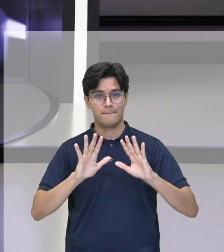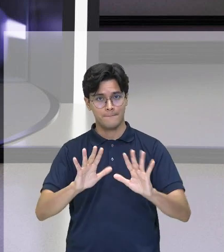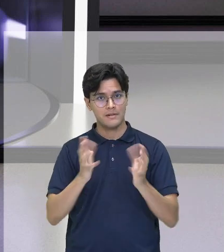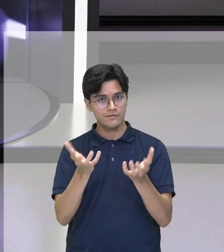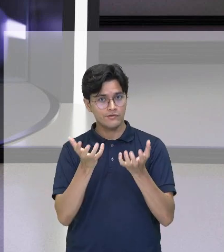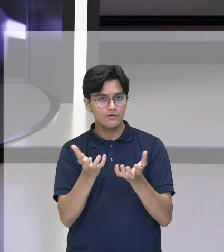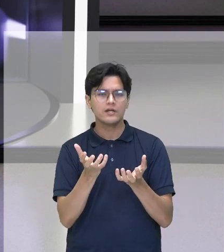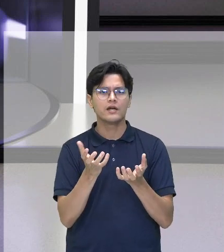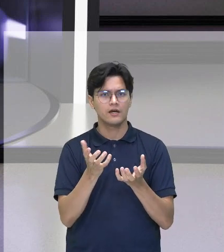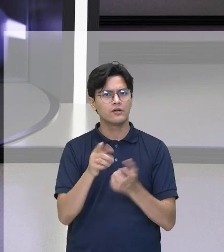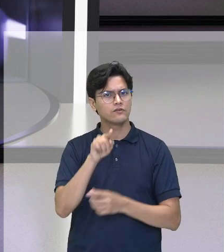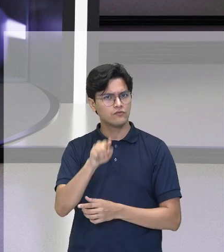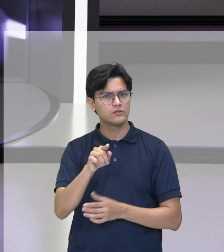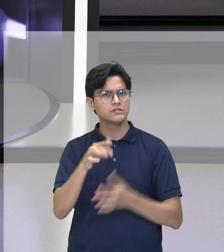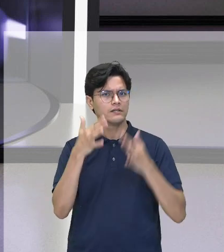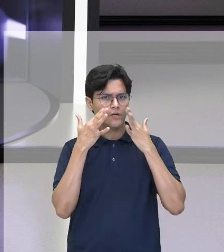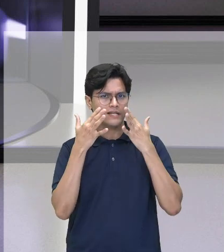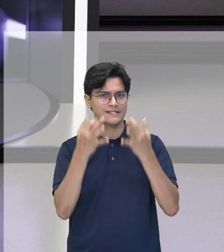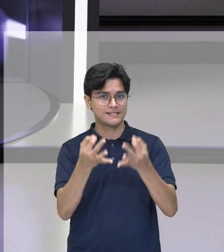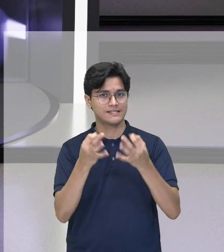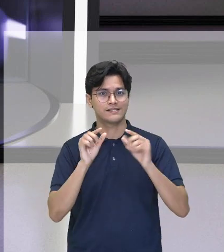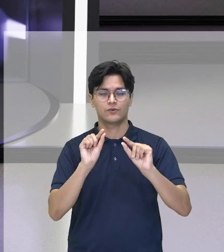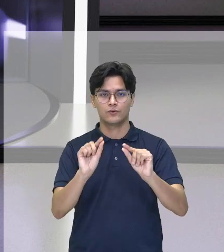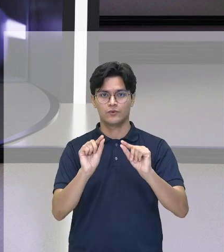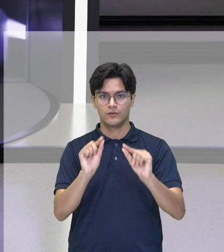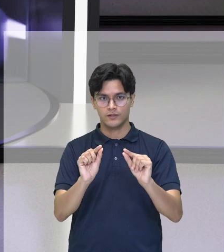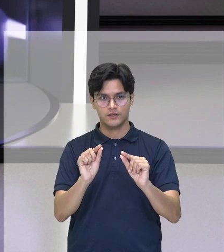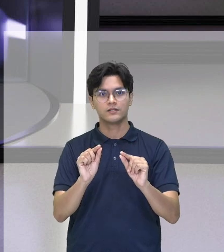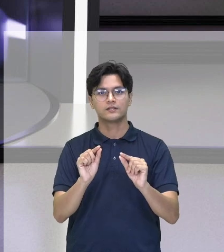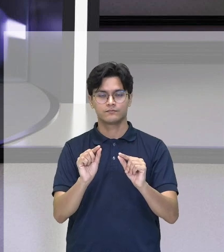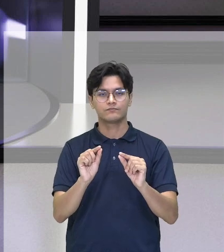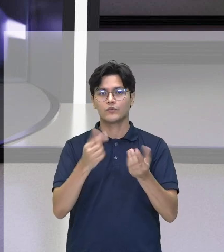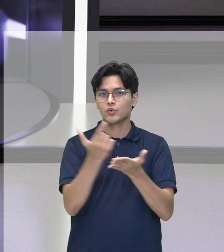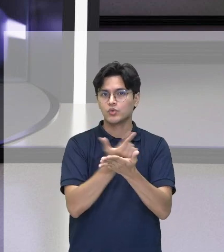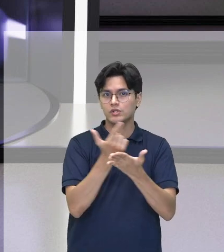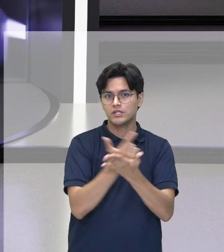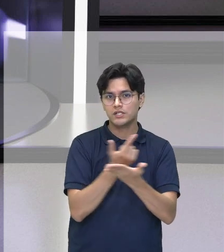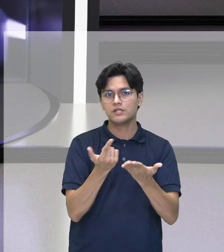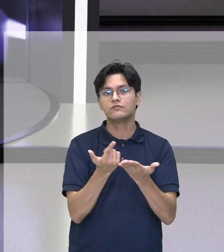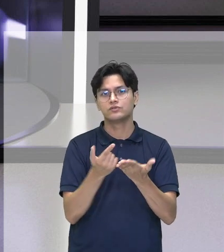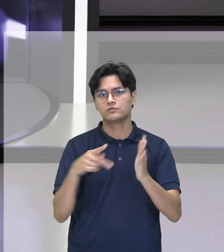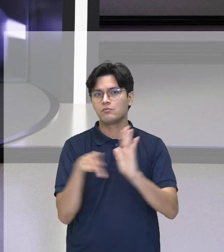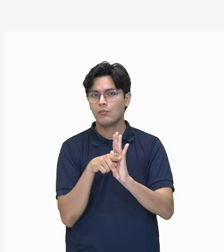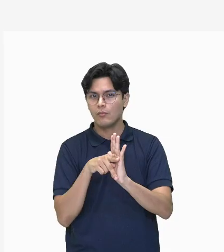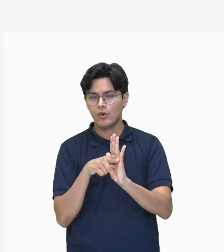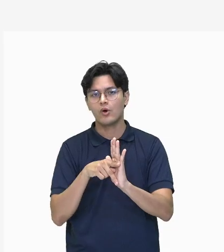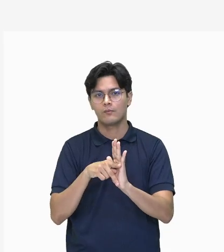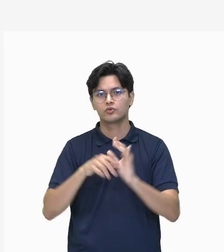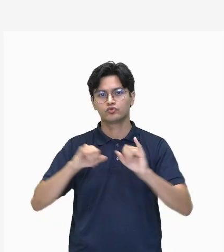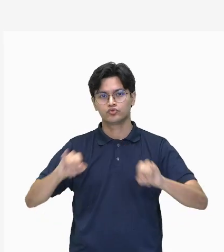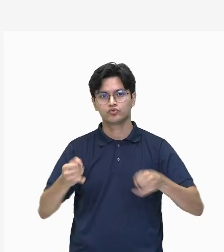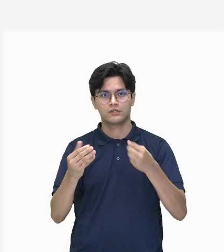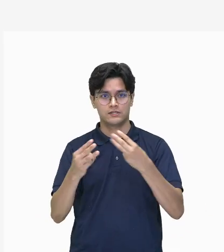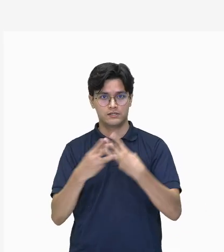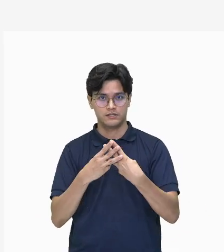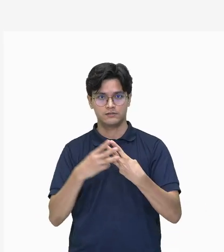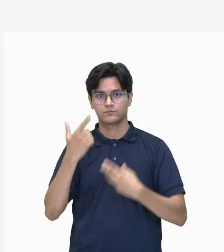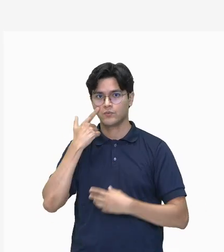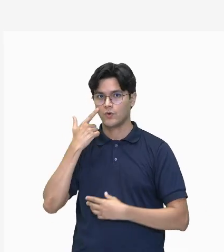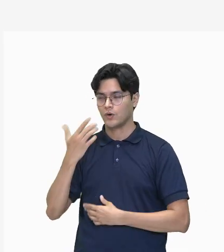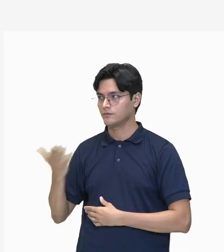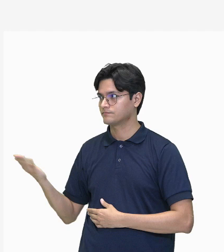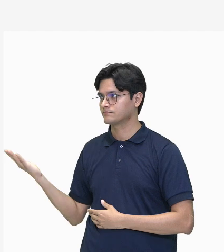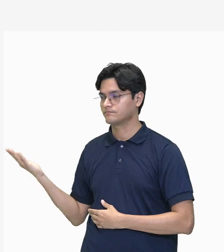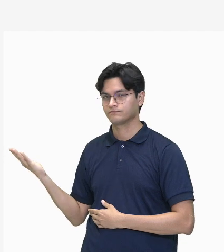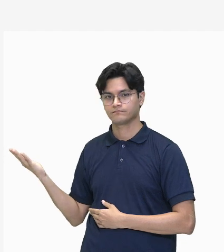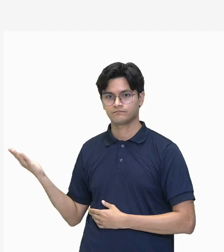você olhasse com muita atenção para o livro sagrado do judaísmo. Vamos lá, então? Nós